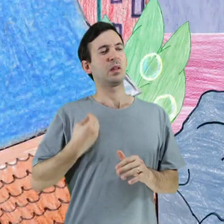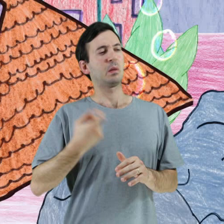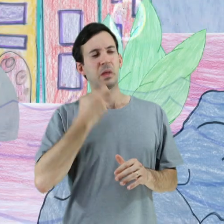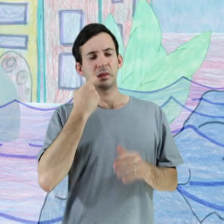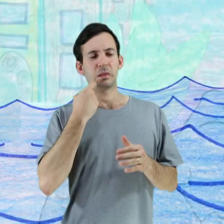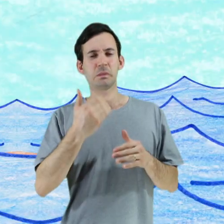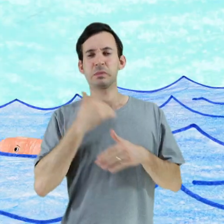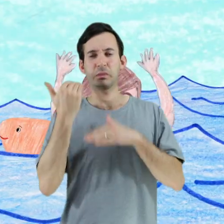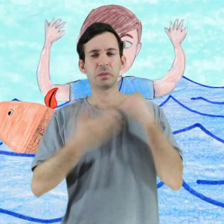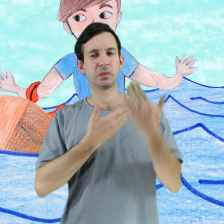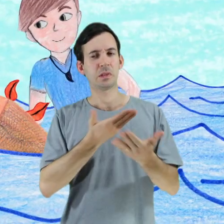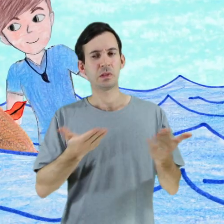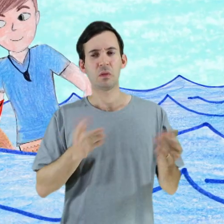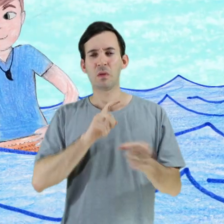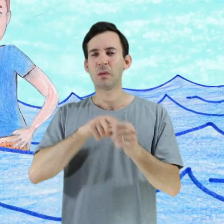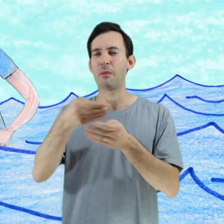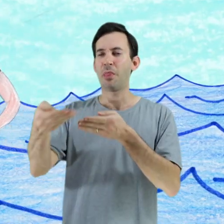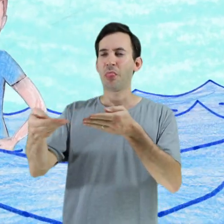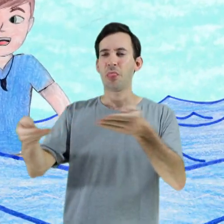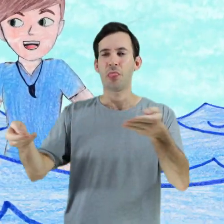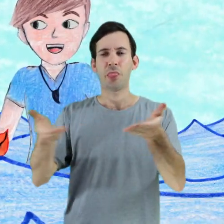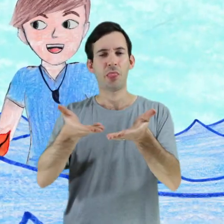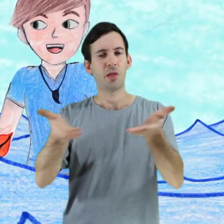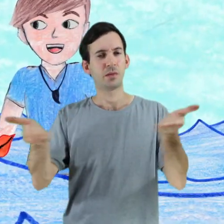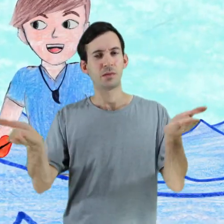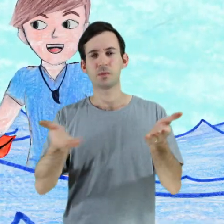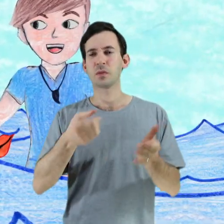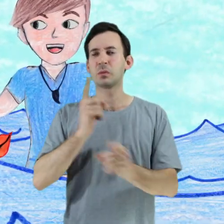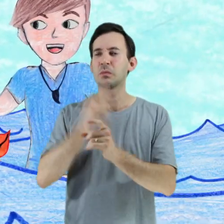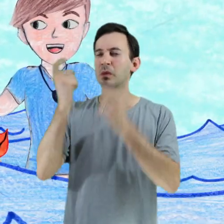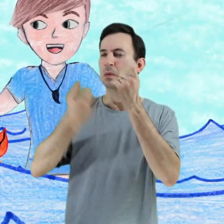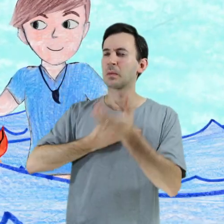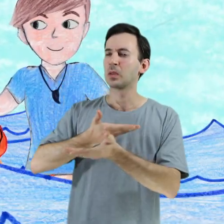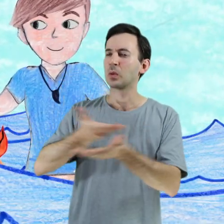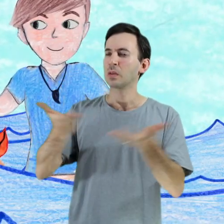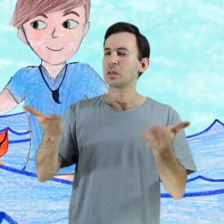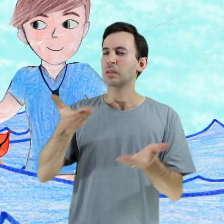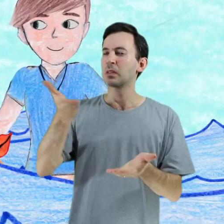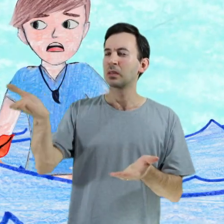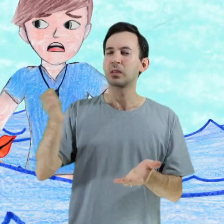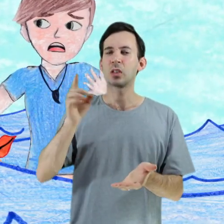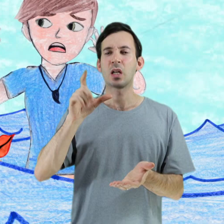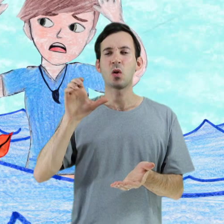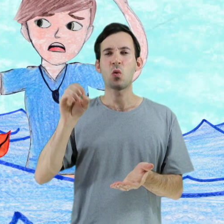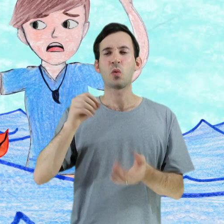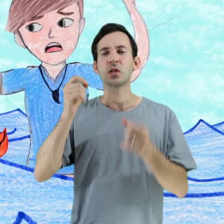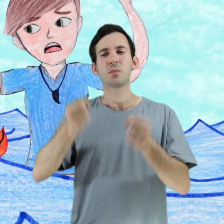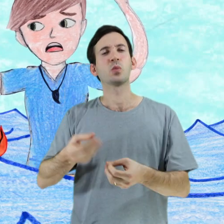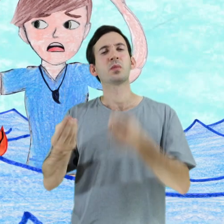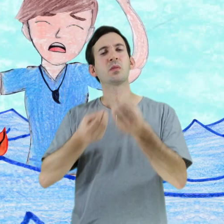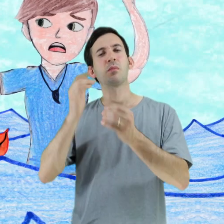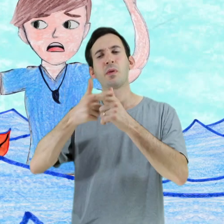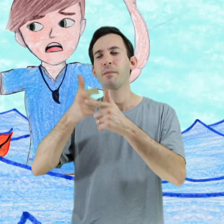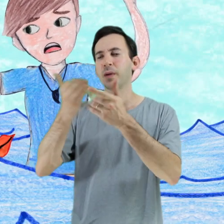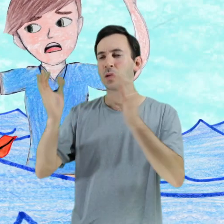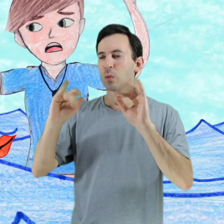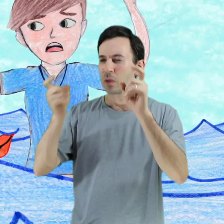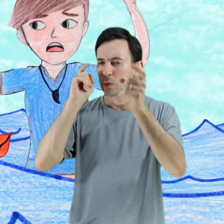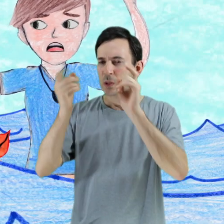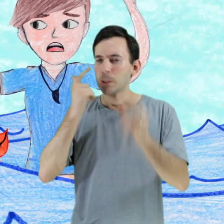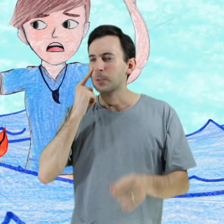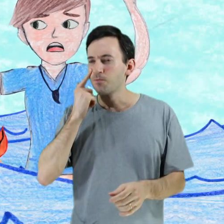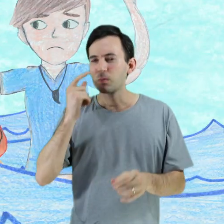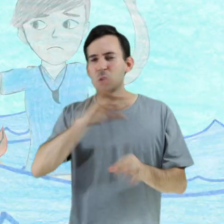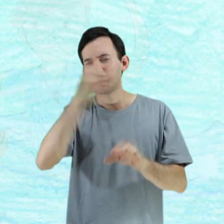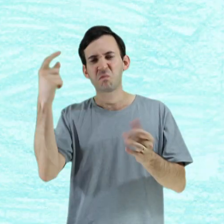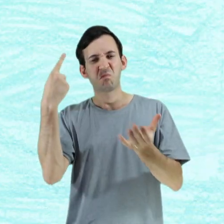peixes. Voltando à superfície, eles encontraram, preocupados, os amigos de Diego. Ele e Léo explicam a